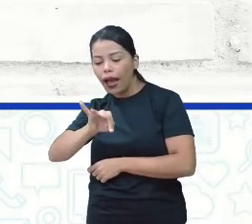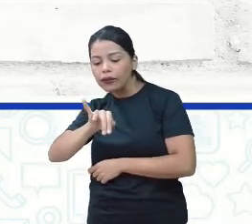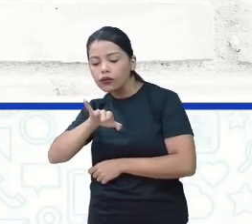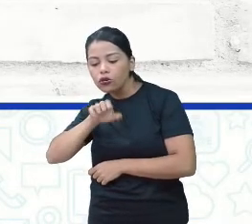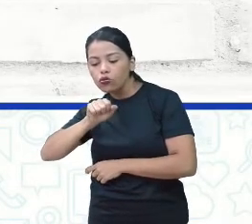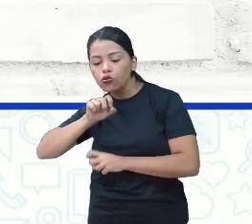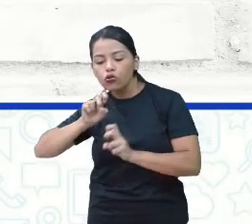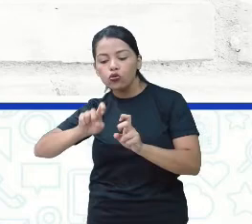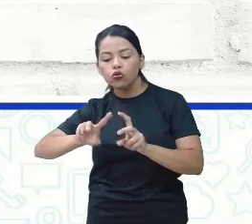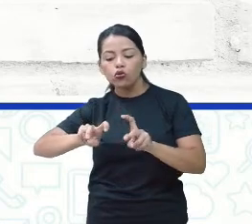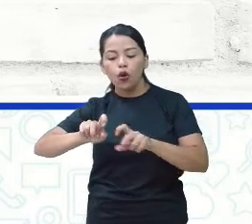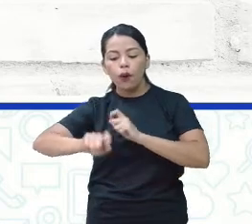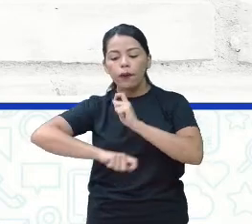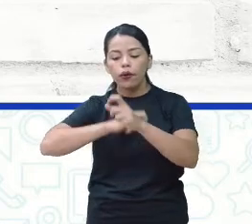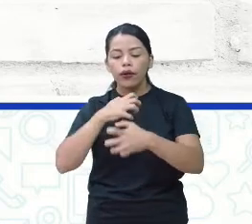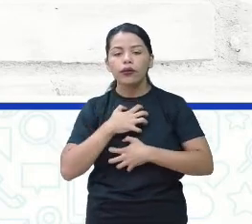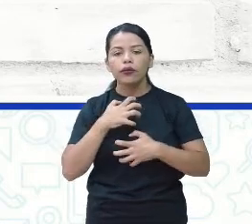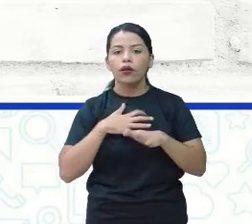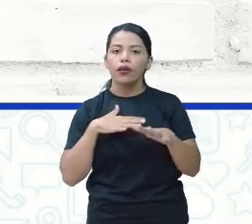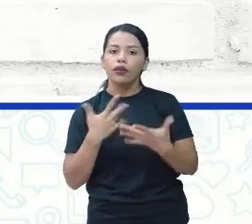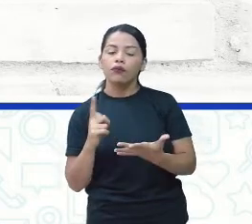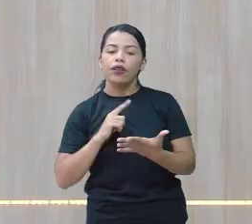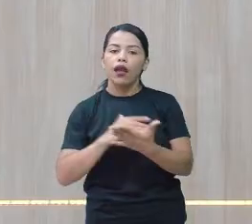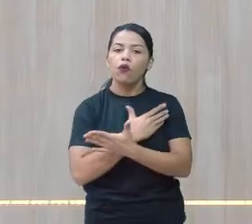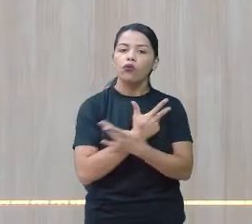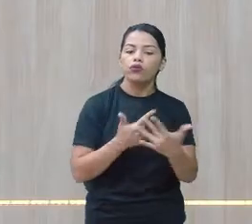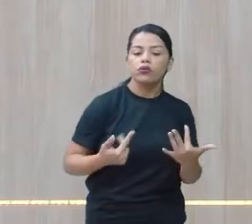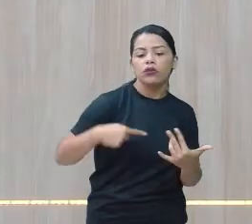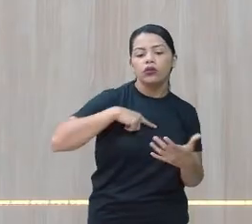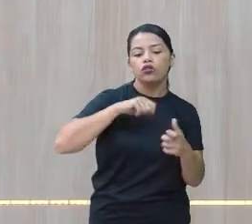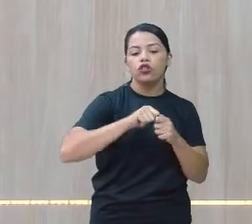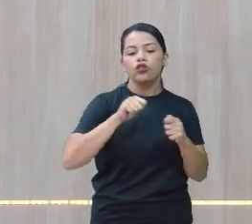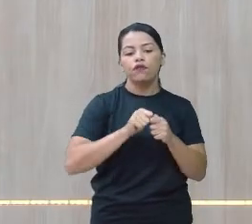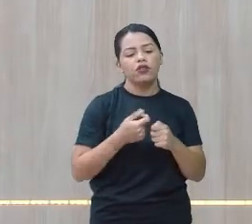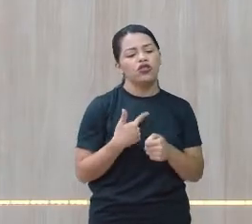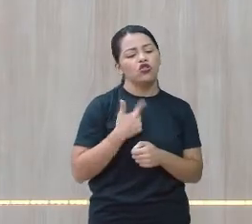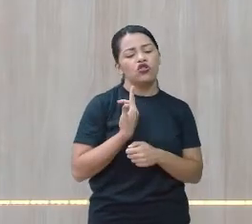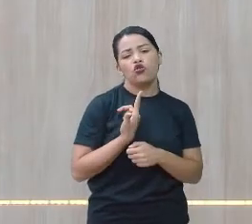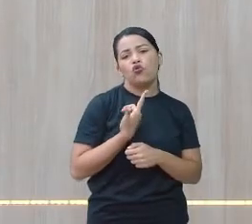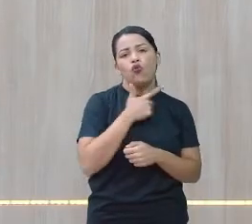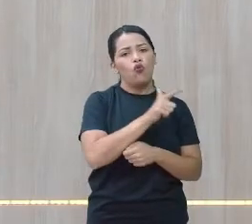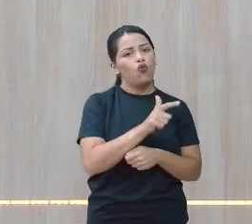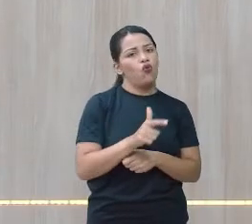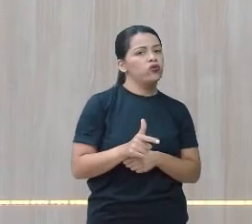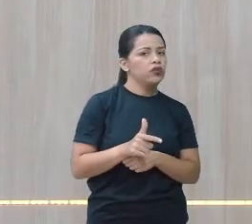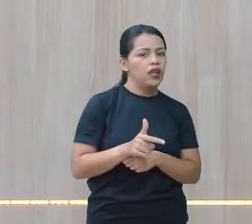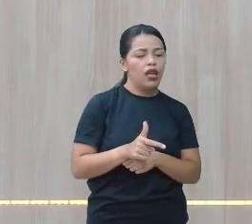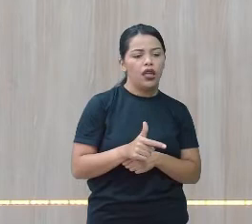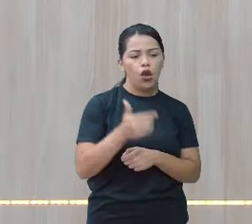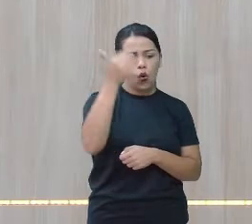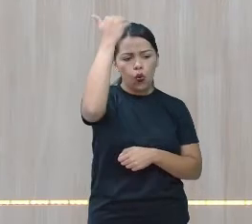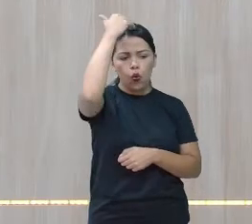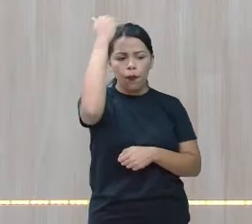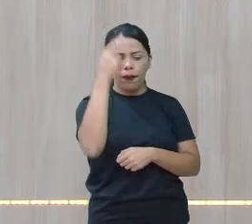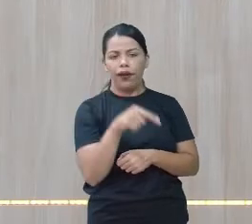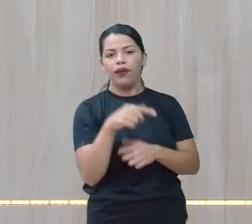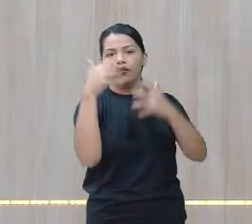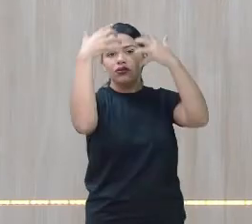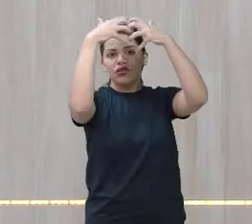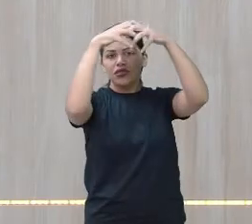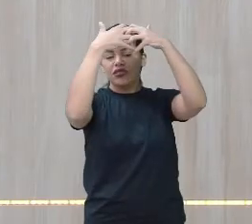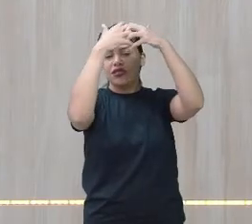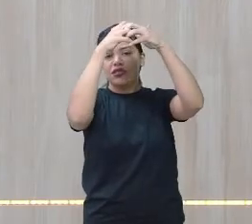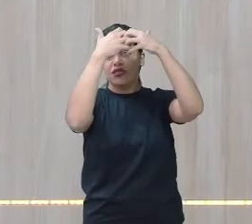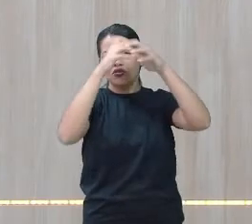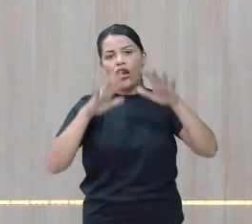gente consegue, não é? Então, algumas coisas que nós fazemos, que a gente não pode colocar a culpa no sistema nervoso. Eu estava nervosa, por isso que eu